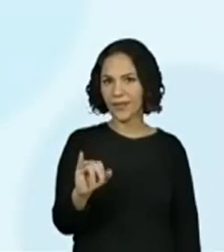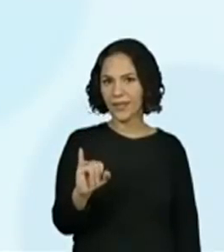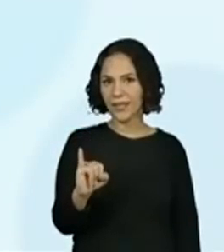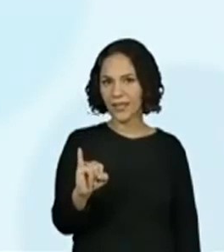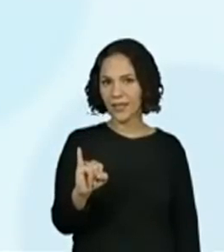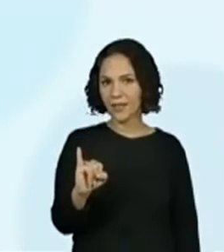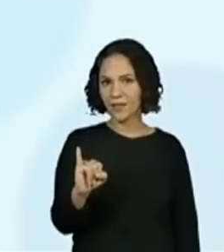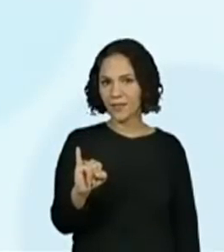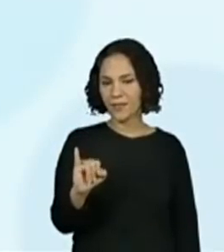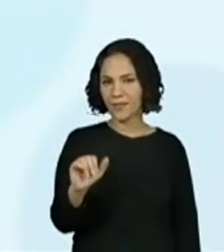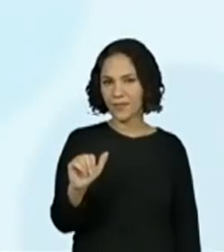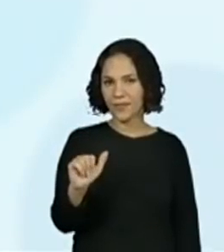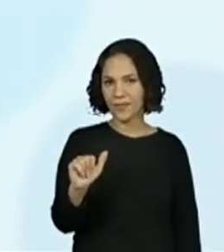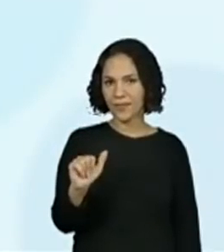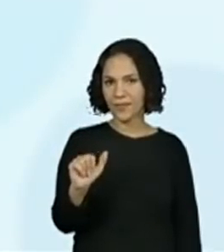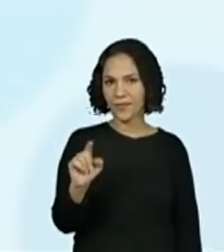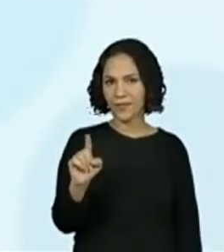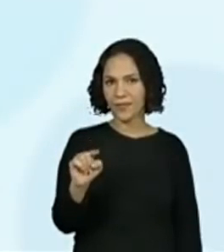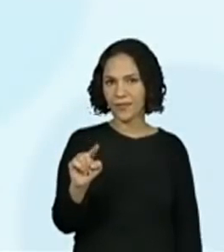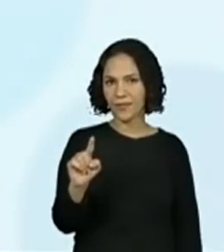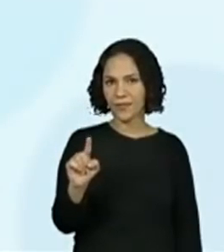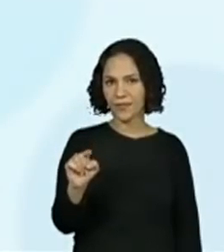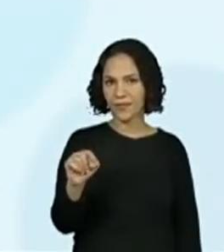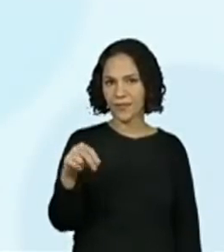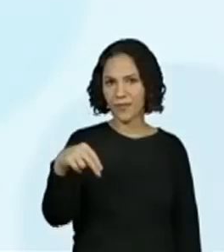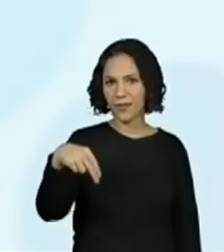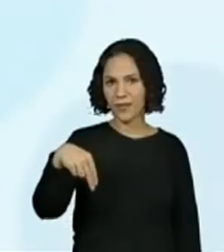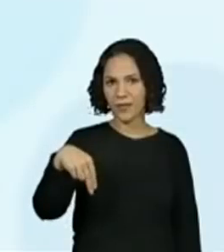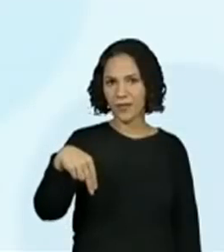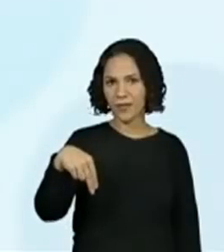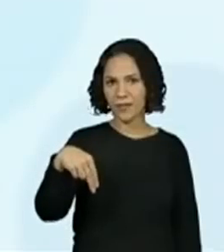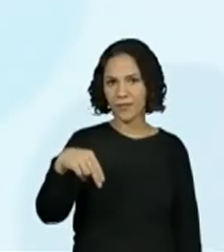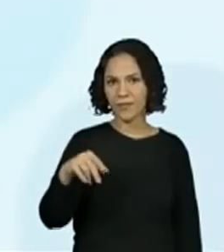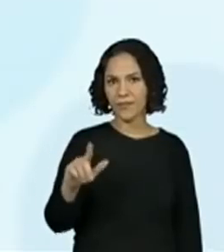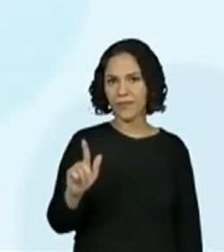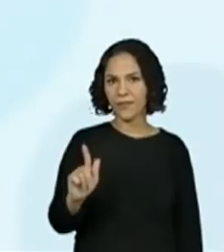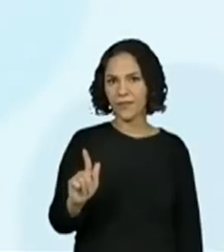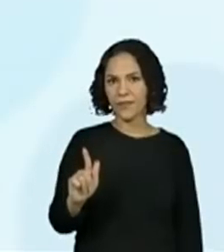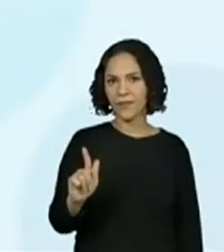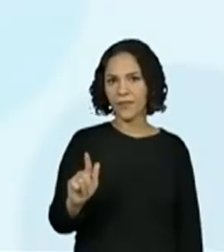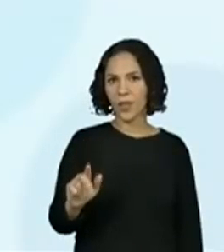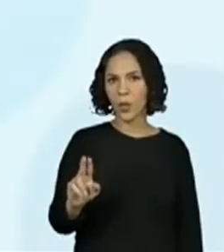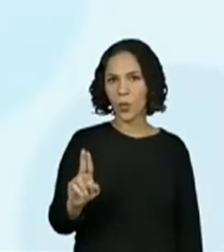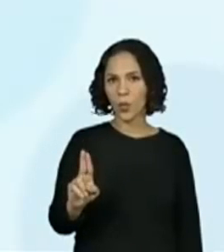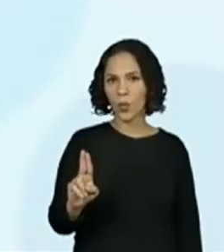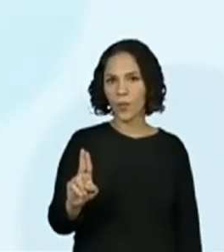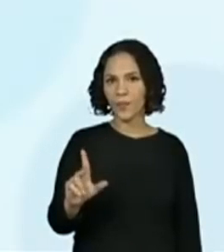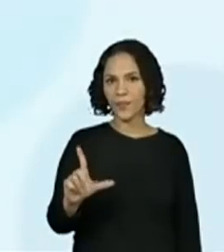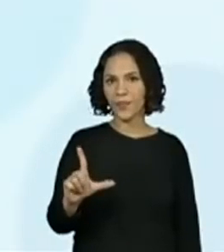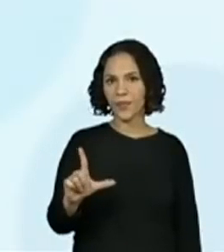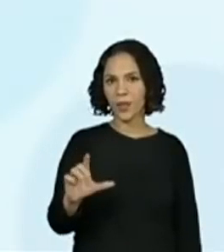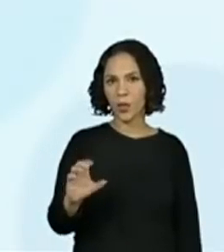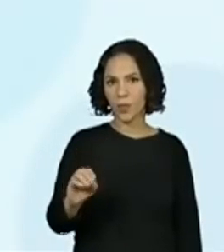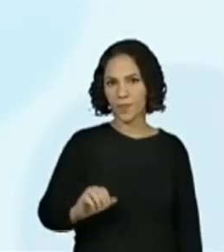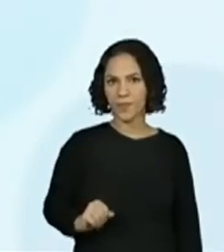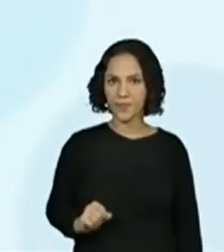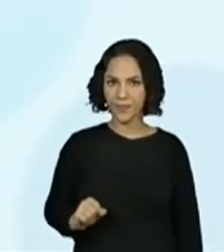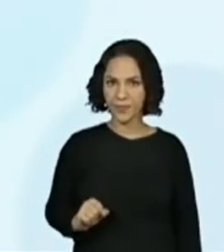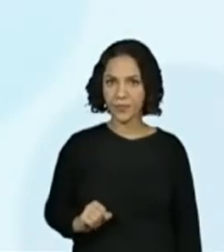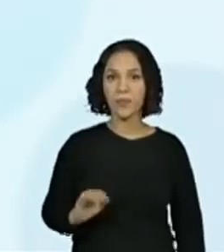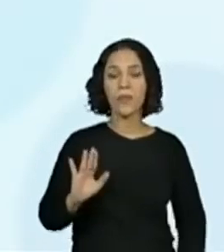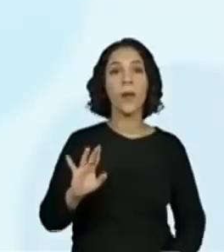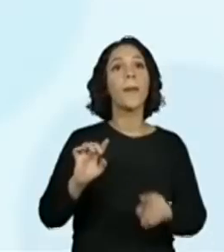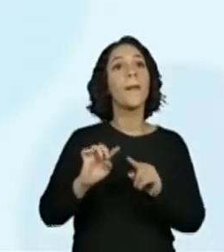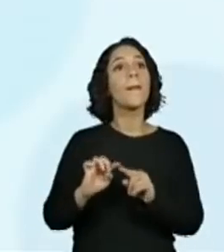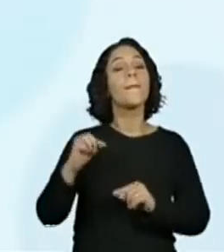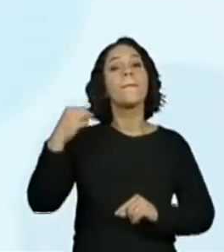nós temos aqui o triângulo, certo? E na próxima, o que será